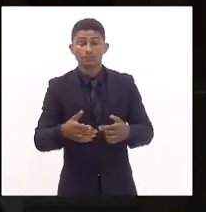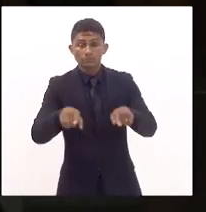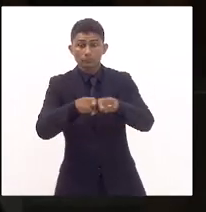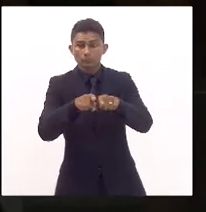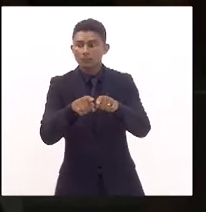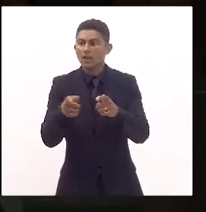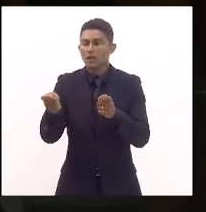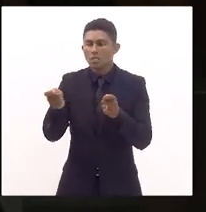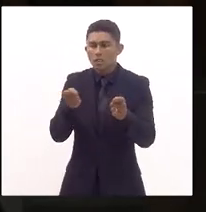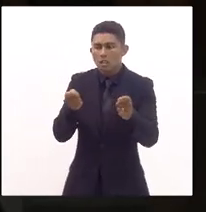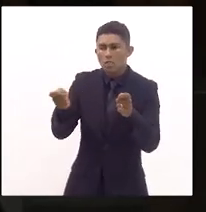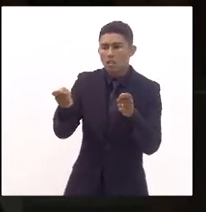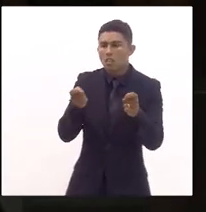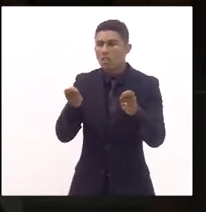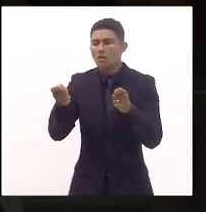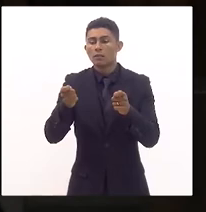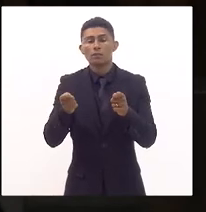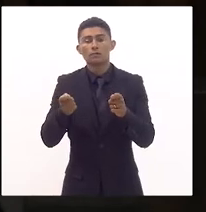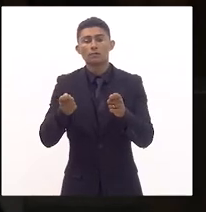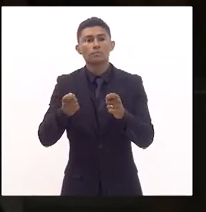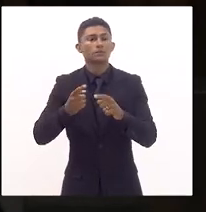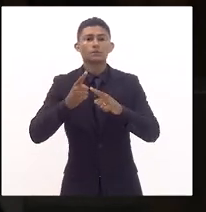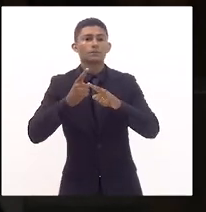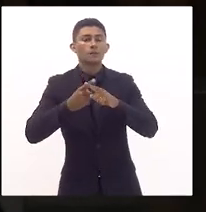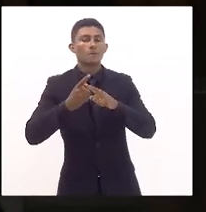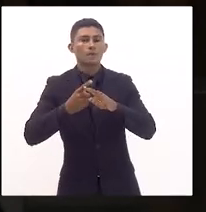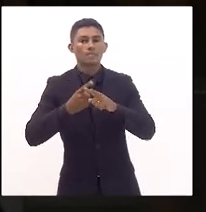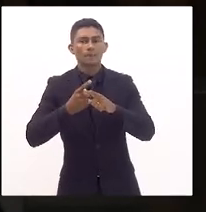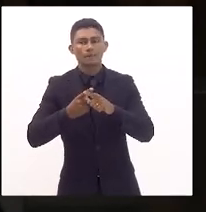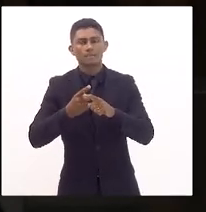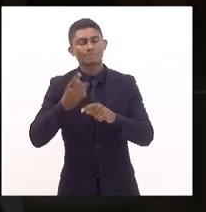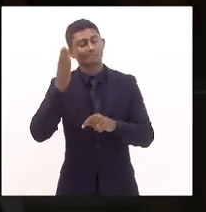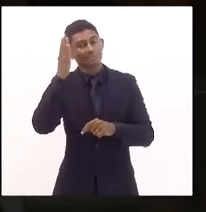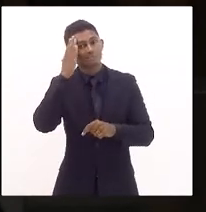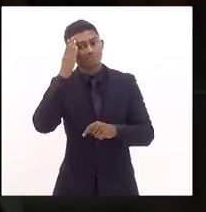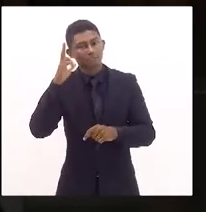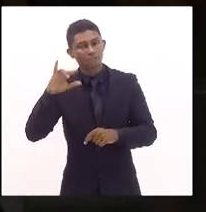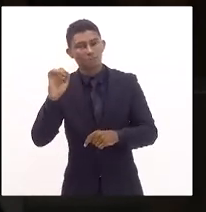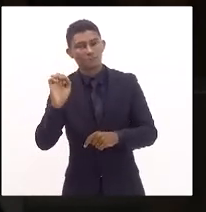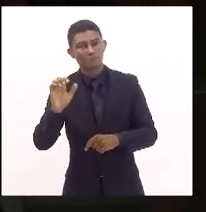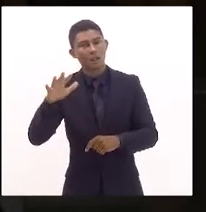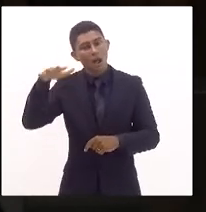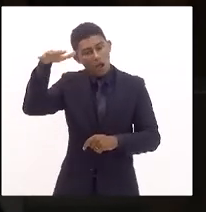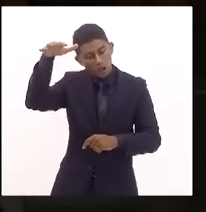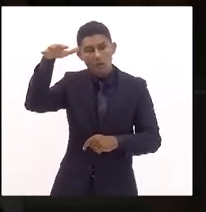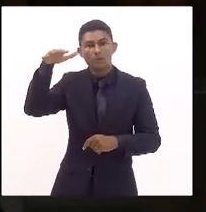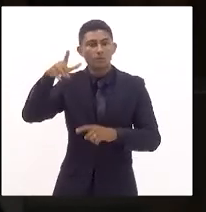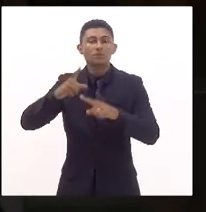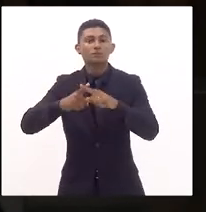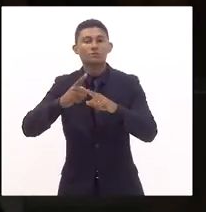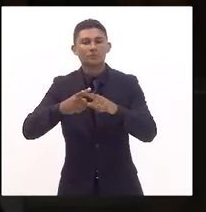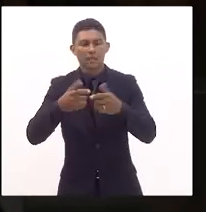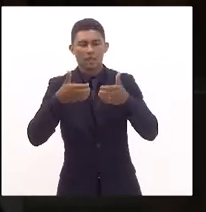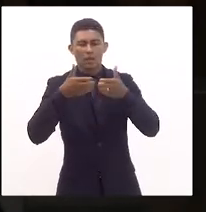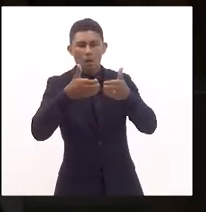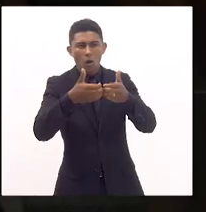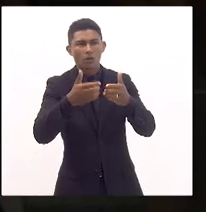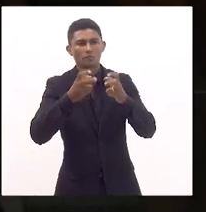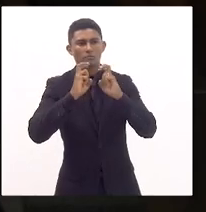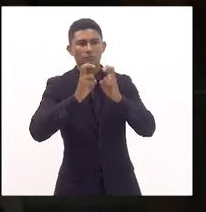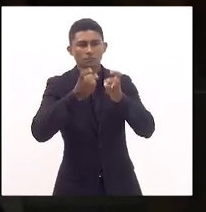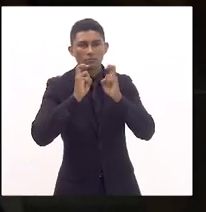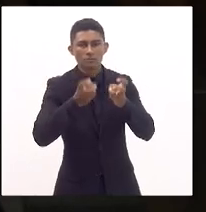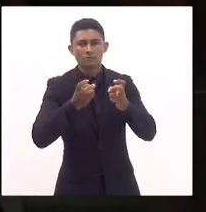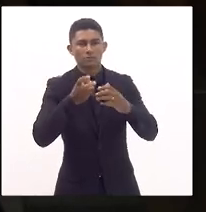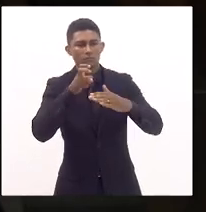controlá-la, porque um dos grandes vilões dessa inflação é o transporte. E o transporte